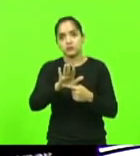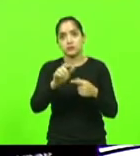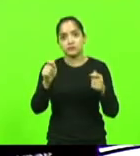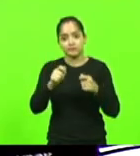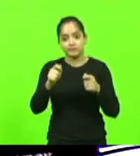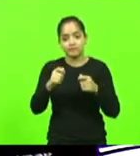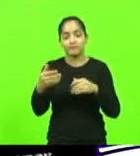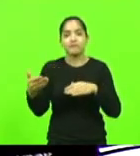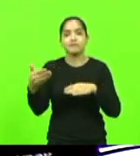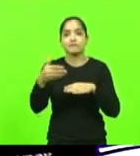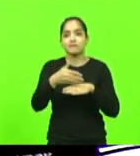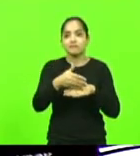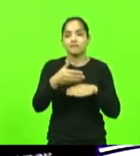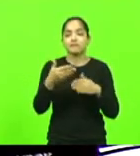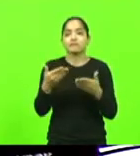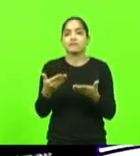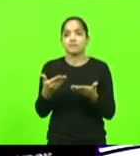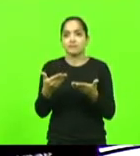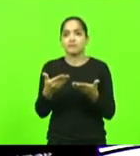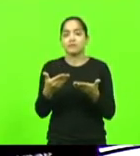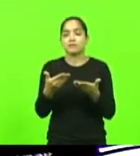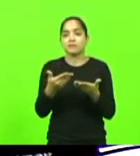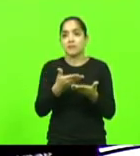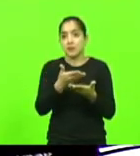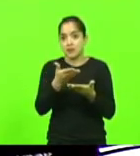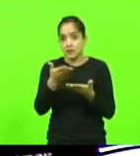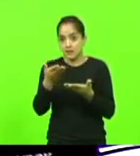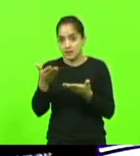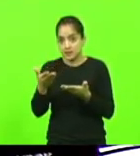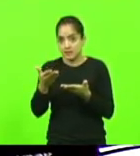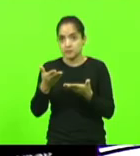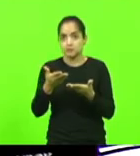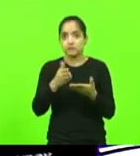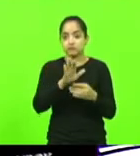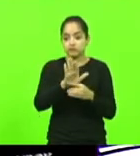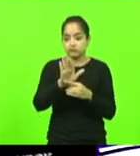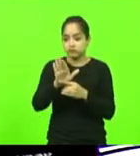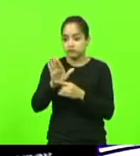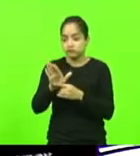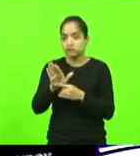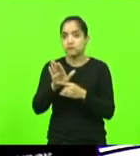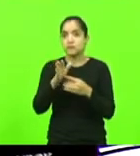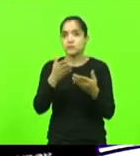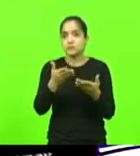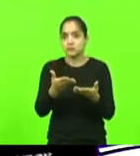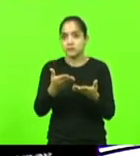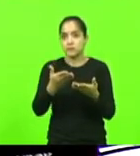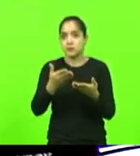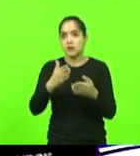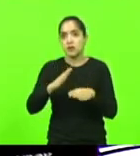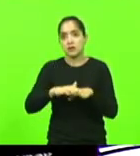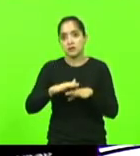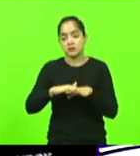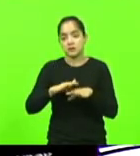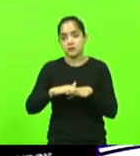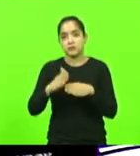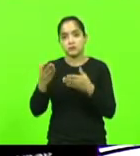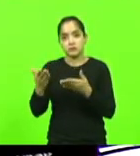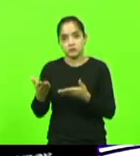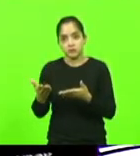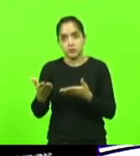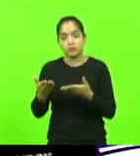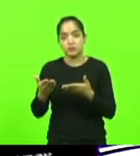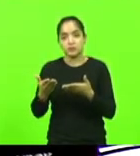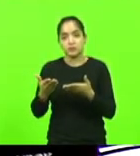casa. Então, o fato de poder dar essa contribuição, essa atitude que o coronel Mocelin faz, é um gesto